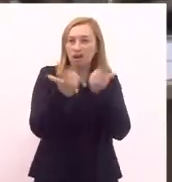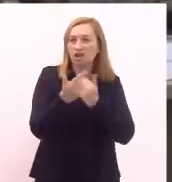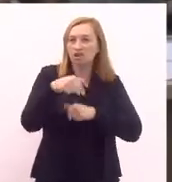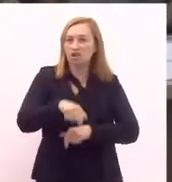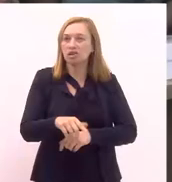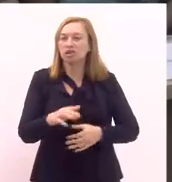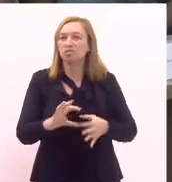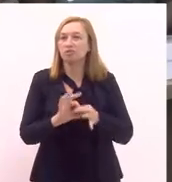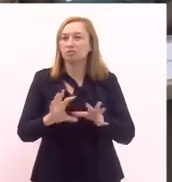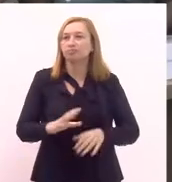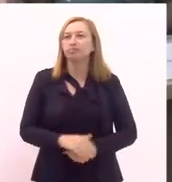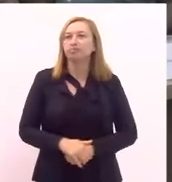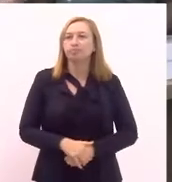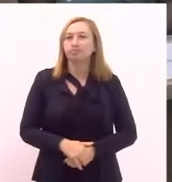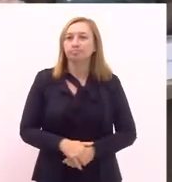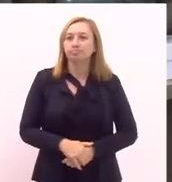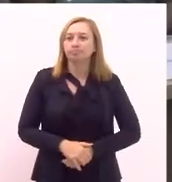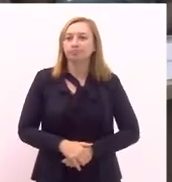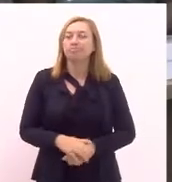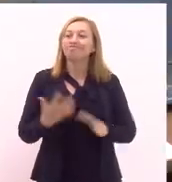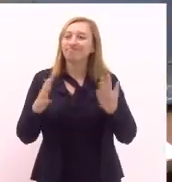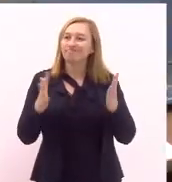E aí